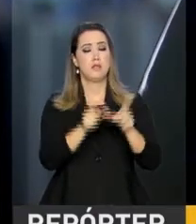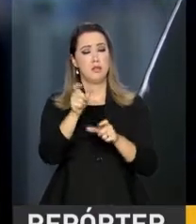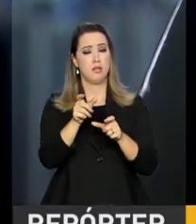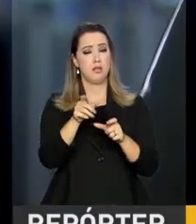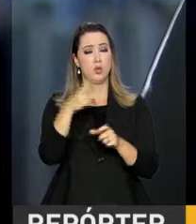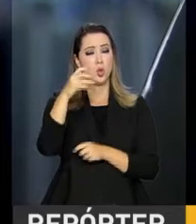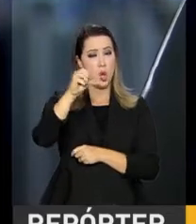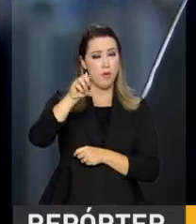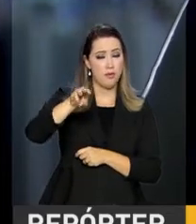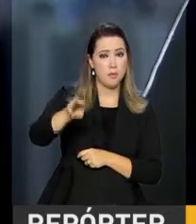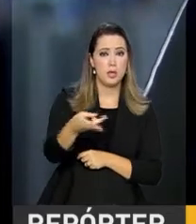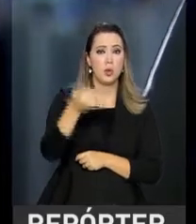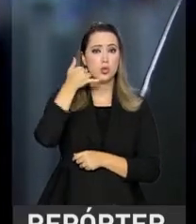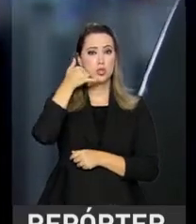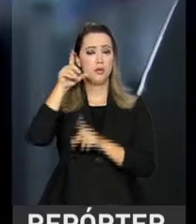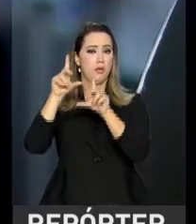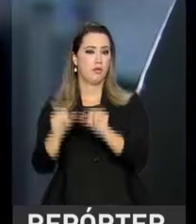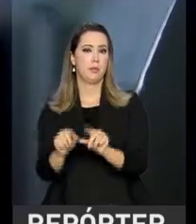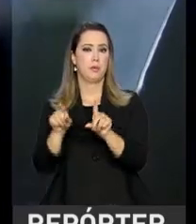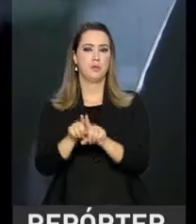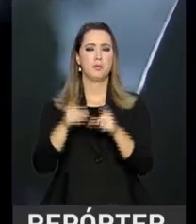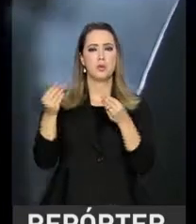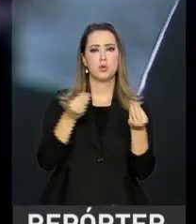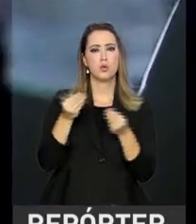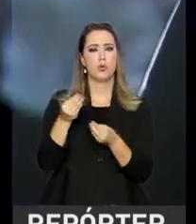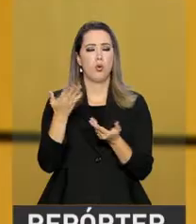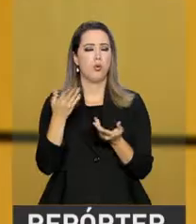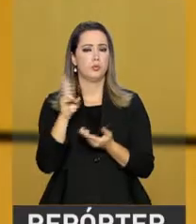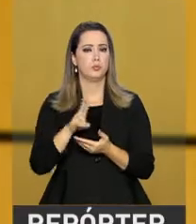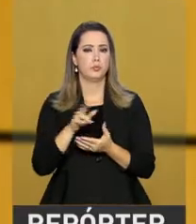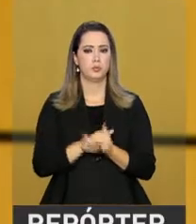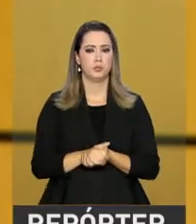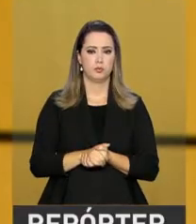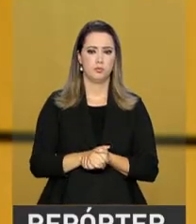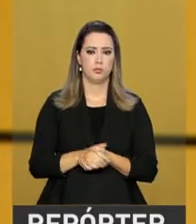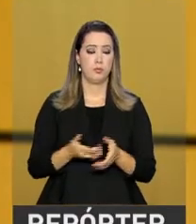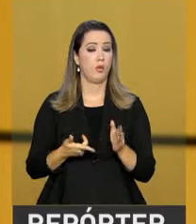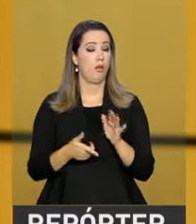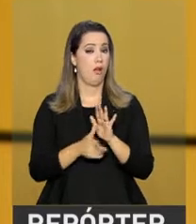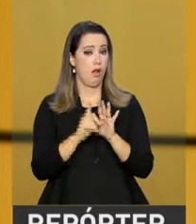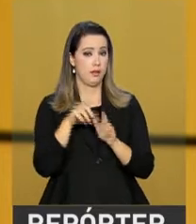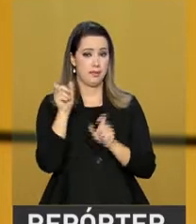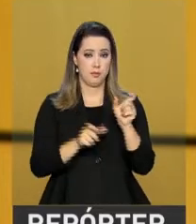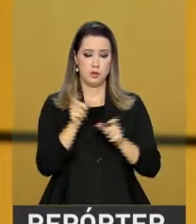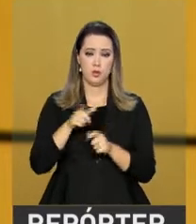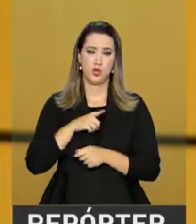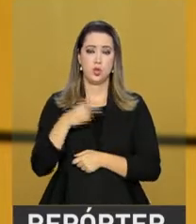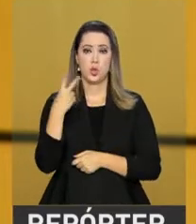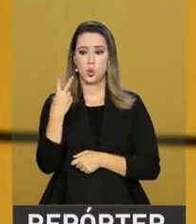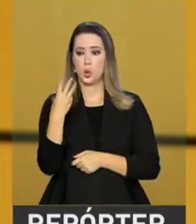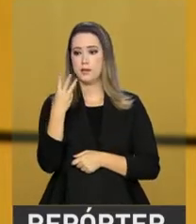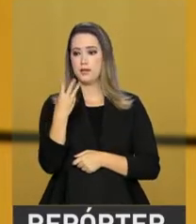a menos deste tipo mas será que as pessoas deixaram mesmo de usar o celular alguns anos atrás era muito comum que as pessoas tivessem dois